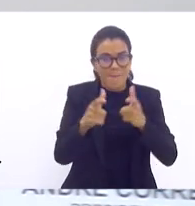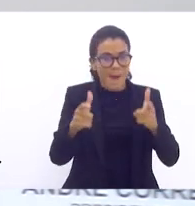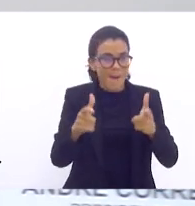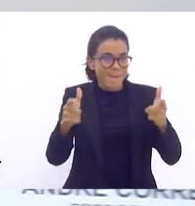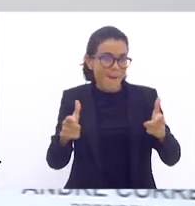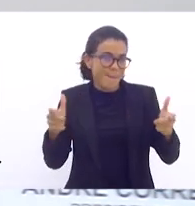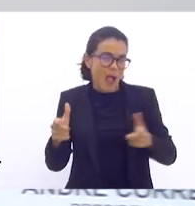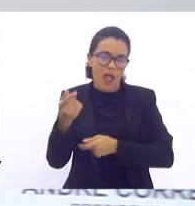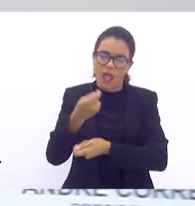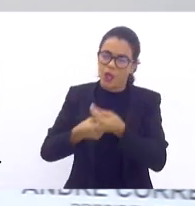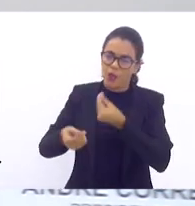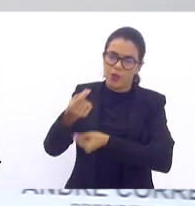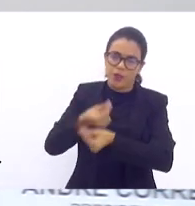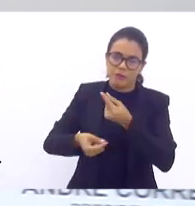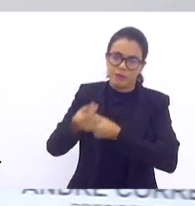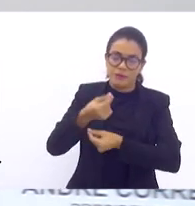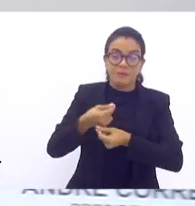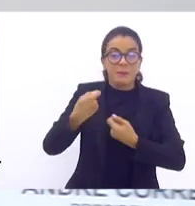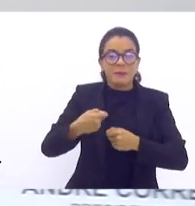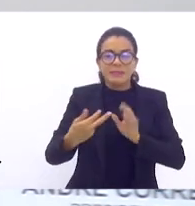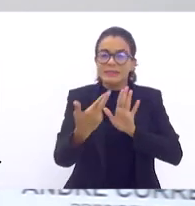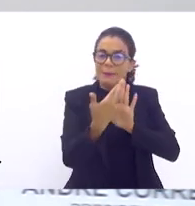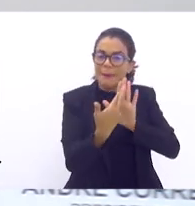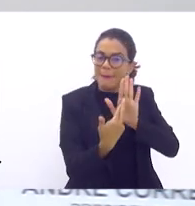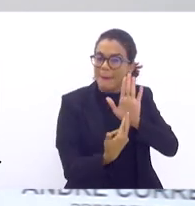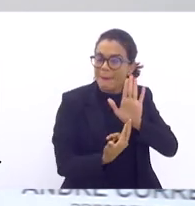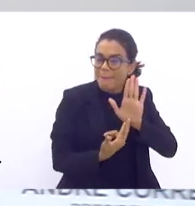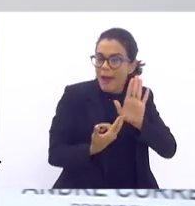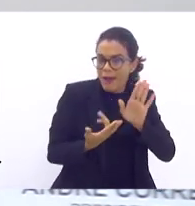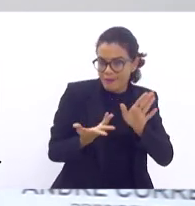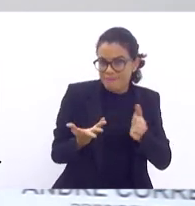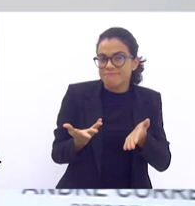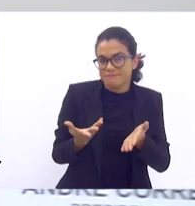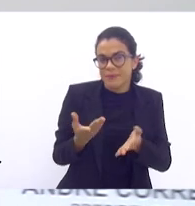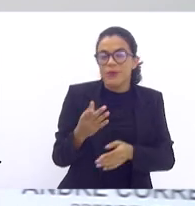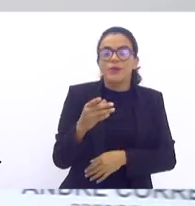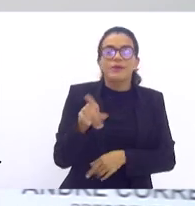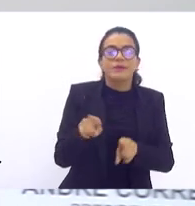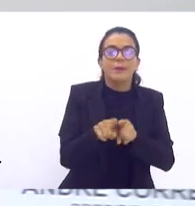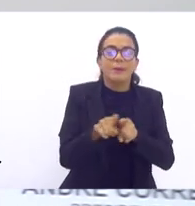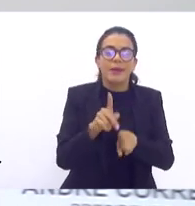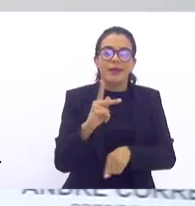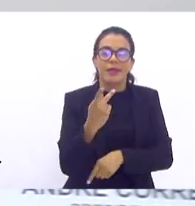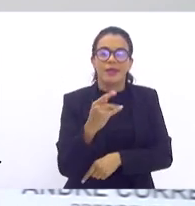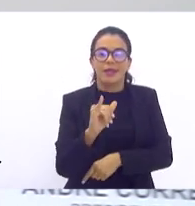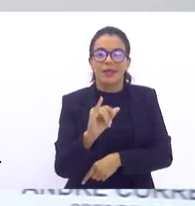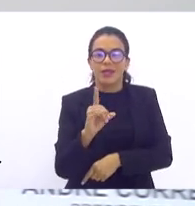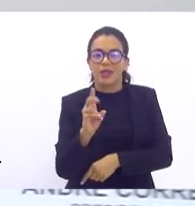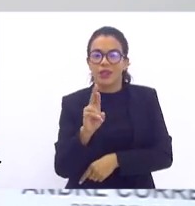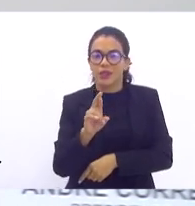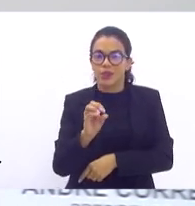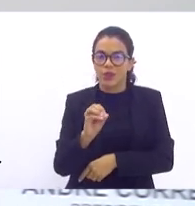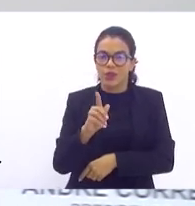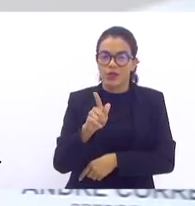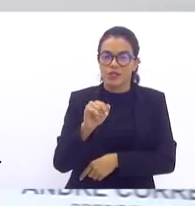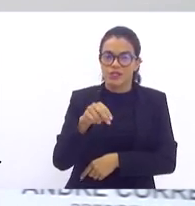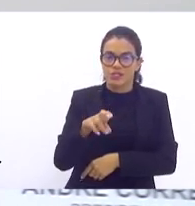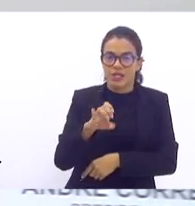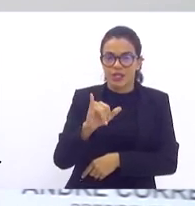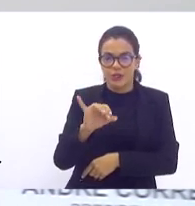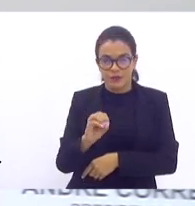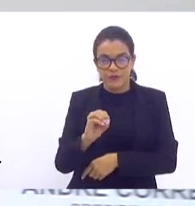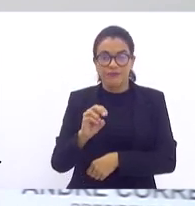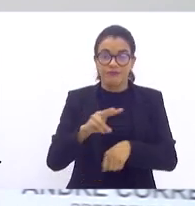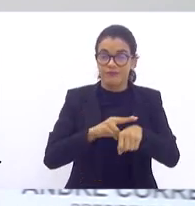mas é normalizar inclusive para a gente avançar na pauta do hidrogênio Verde por exemplo que é uma discussão que o mundo todo está fazendo